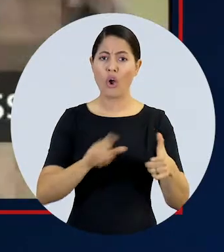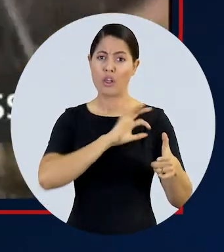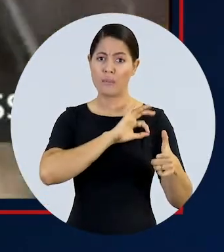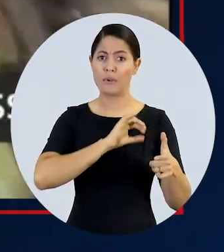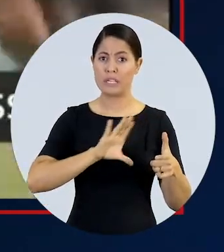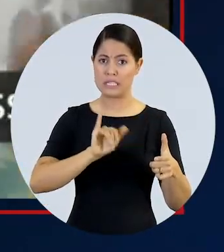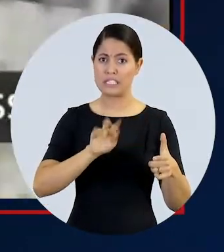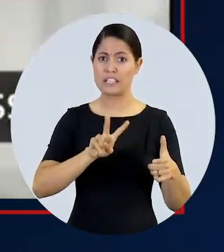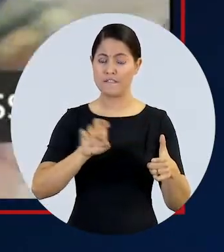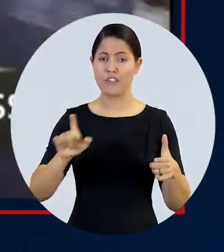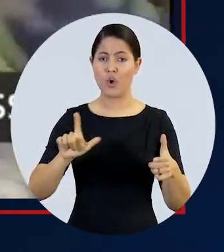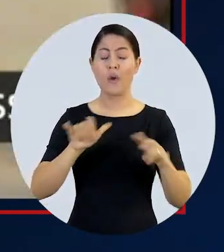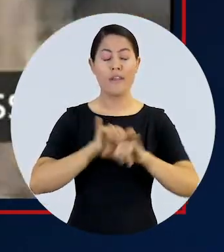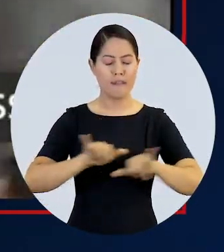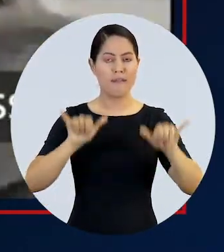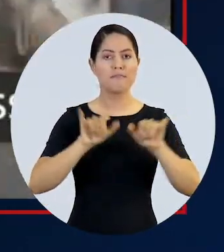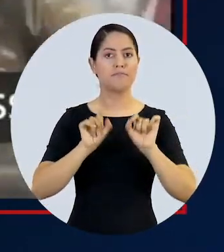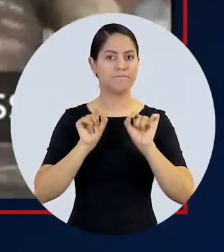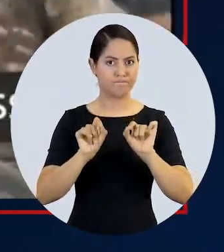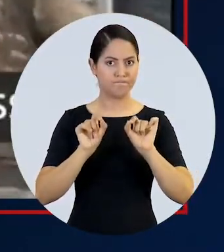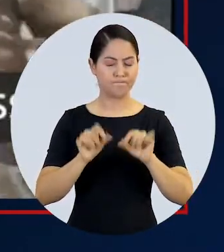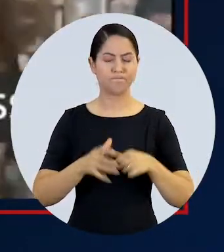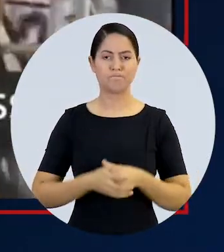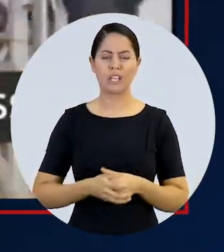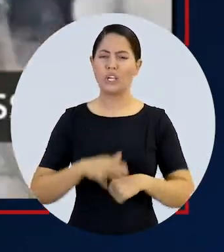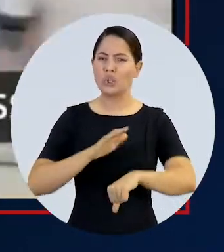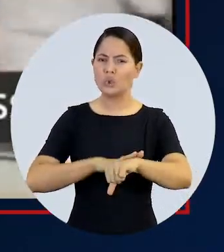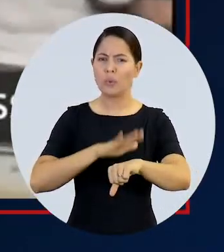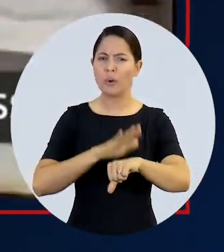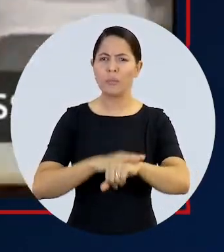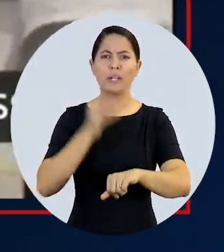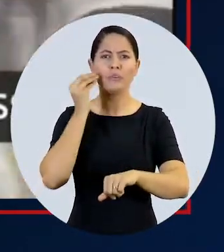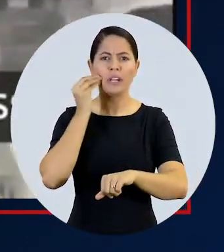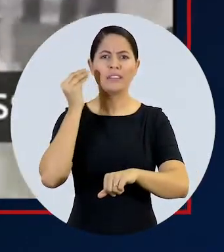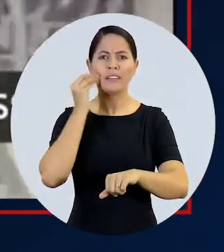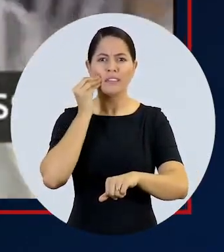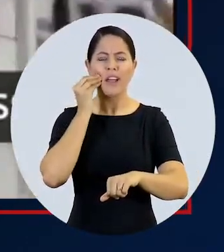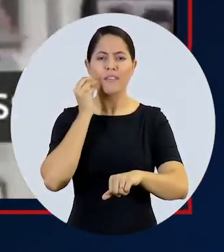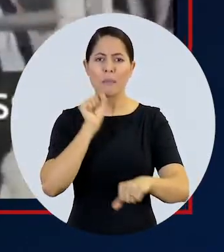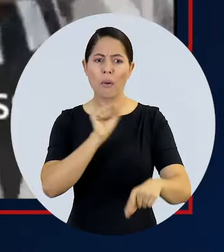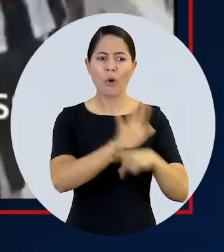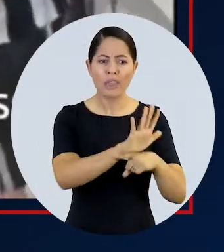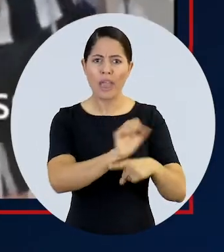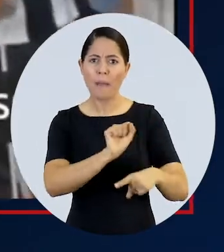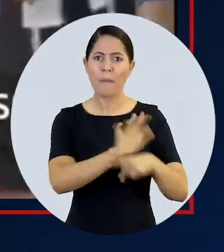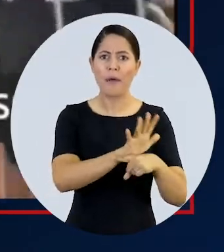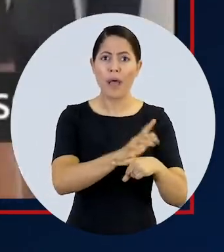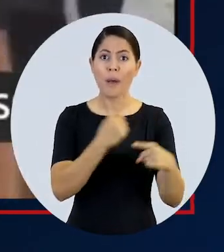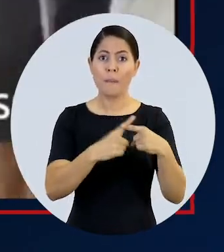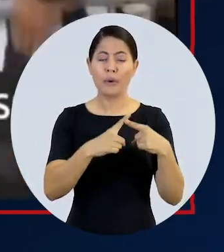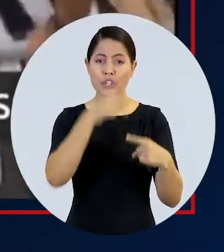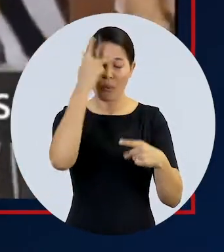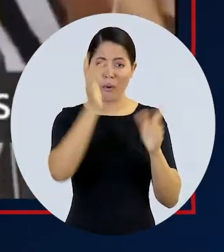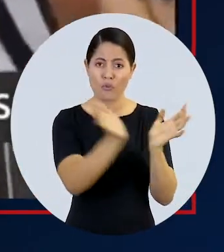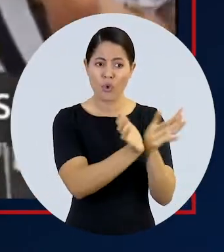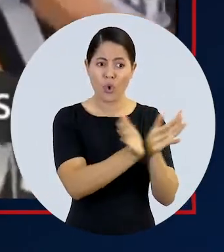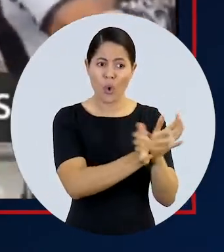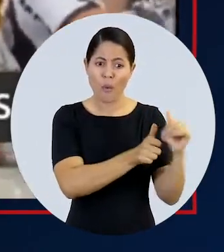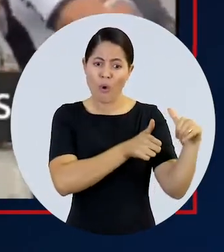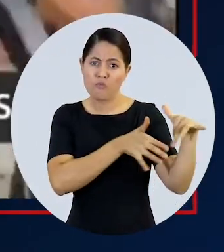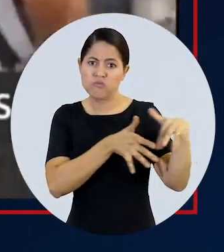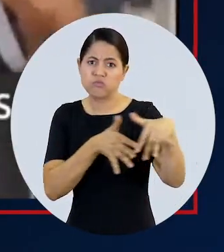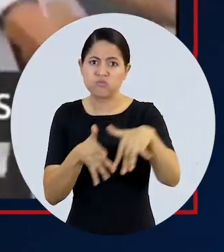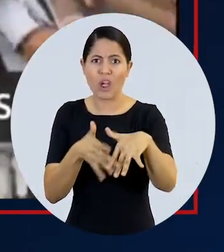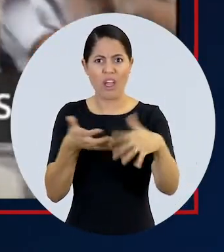esse caso na Polícia Civil e ele contou, viu, Maria, que no momento ele tentava barrar os atleticanos que queriam